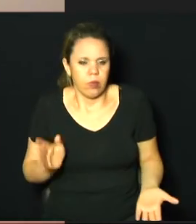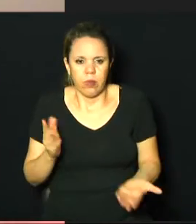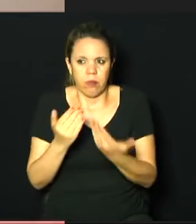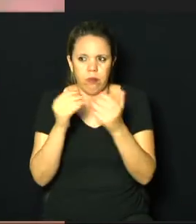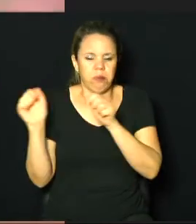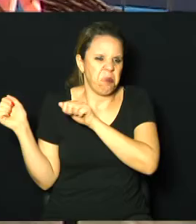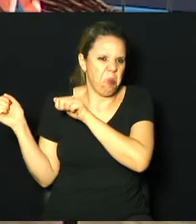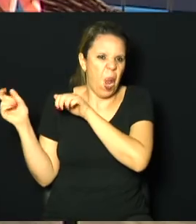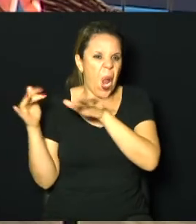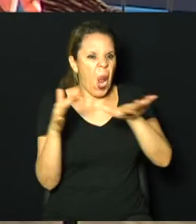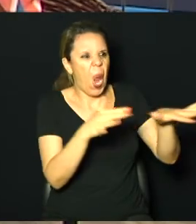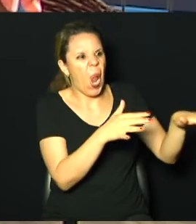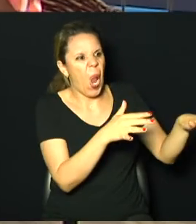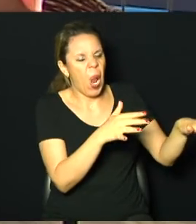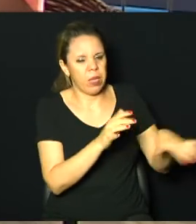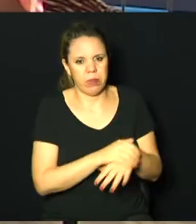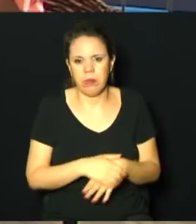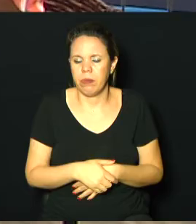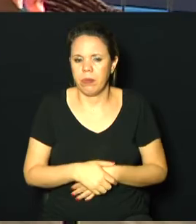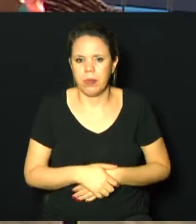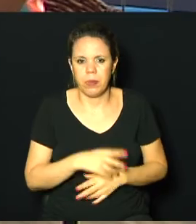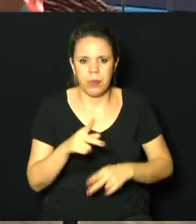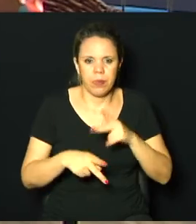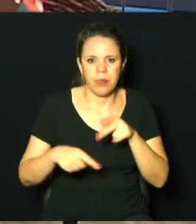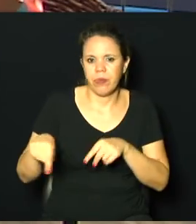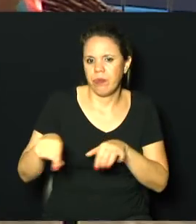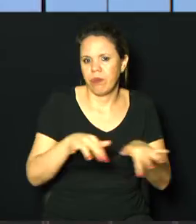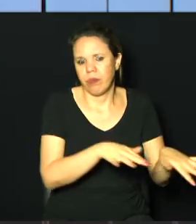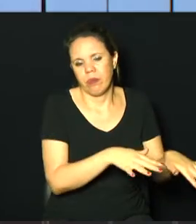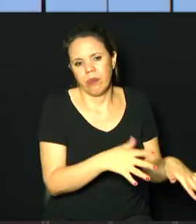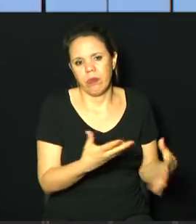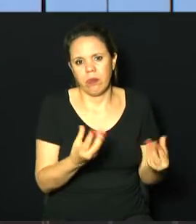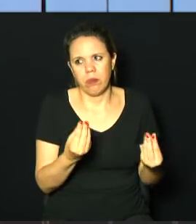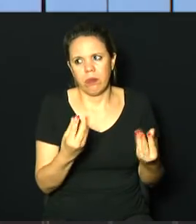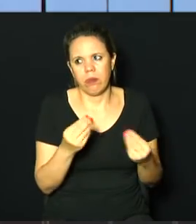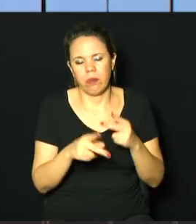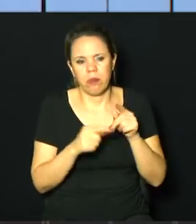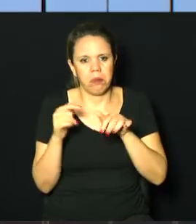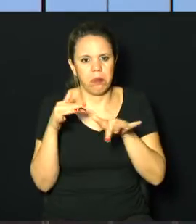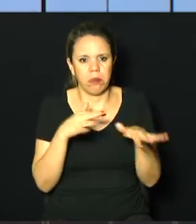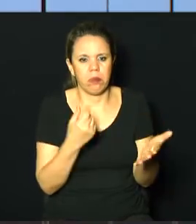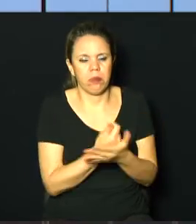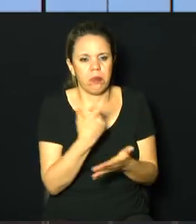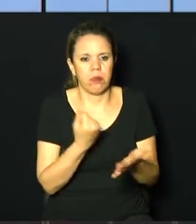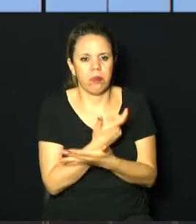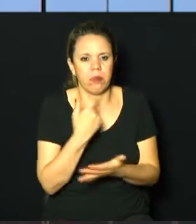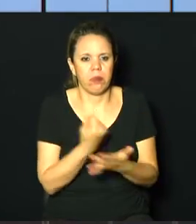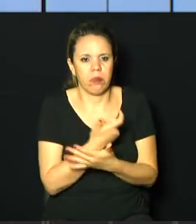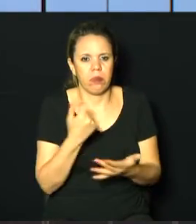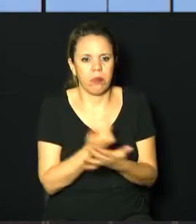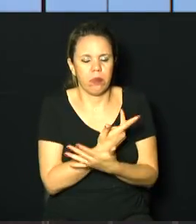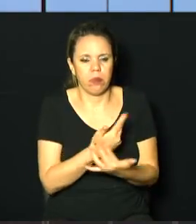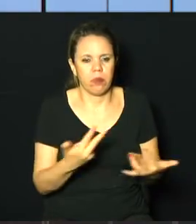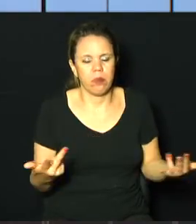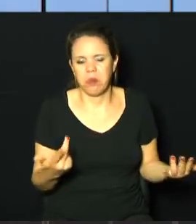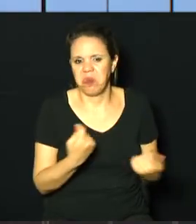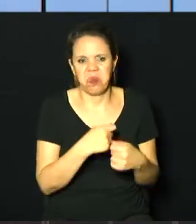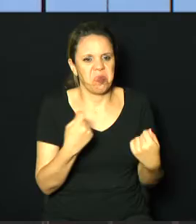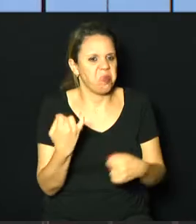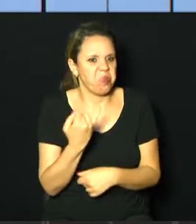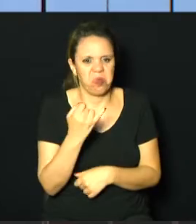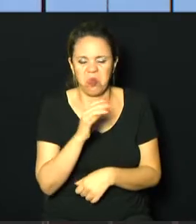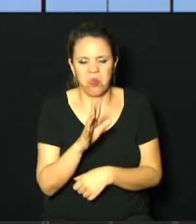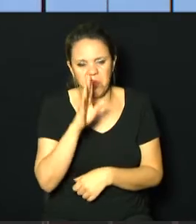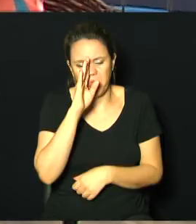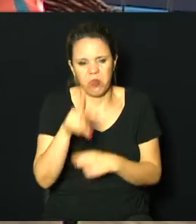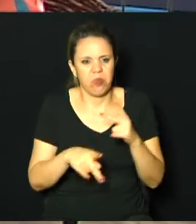abriu e o pessoal, né, foi E naquela as pessoas euforia. foram assim em massa comprar coisas que não são essenciais, né?